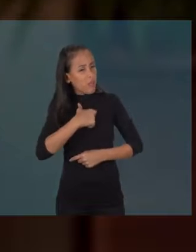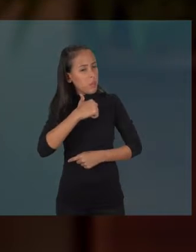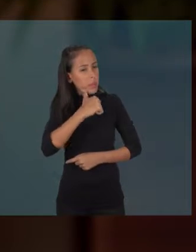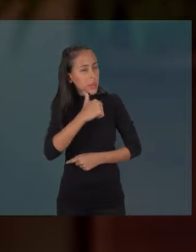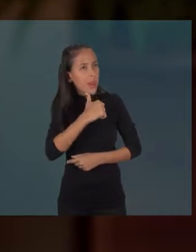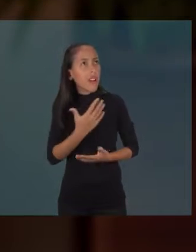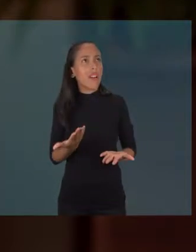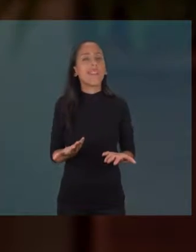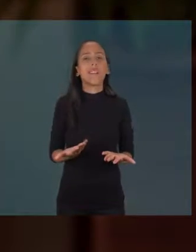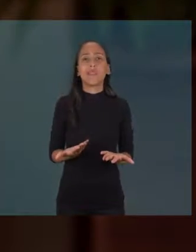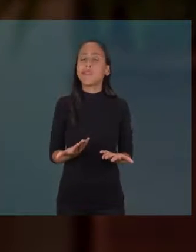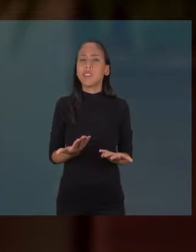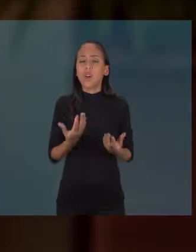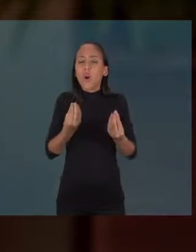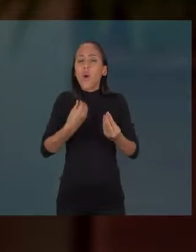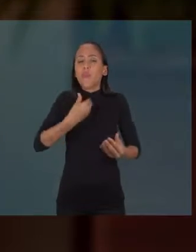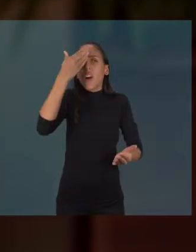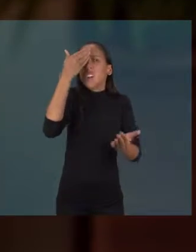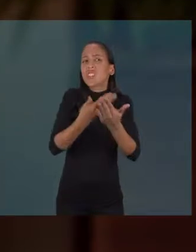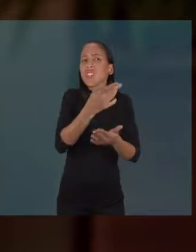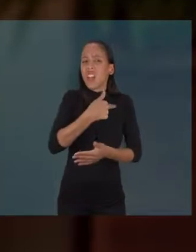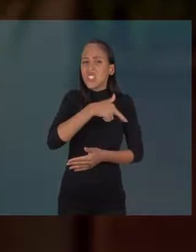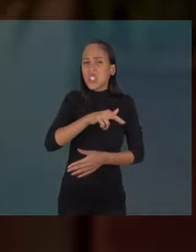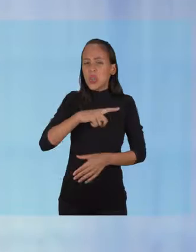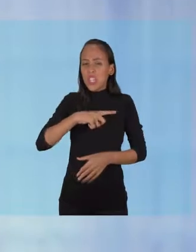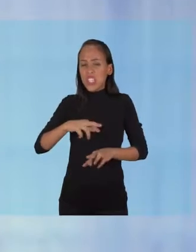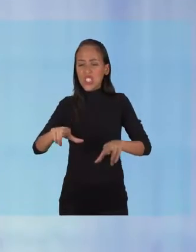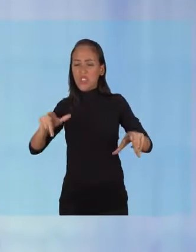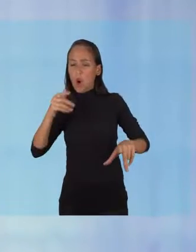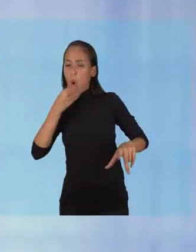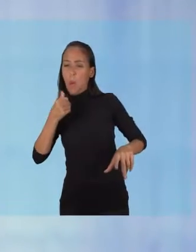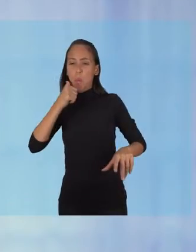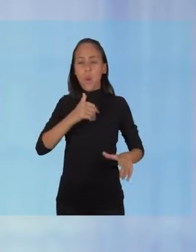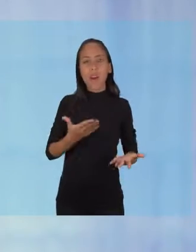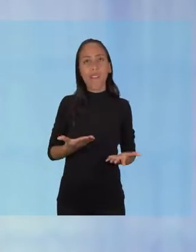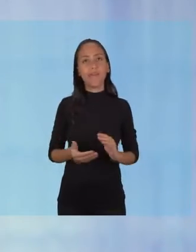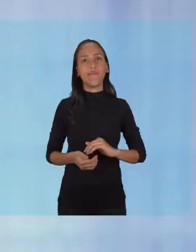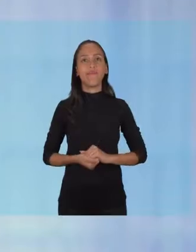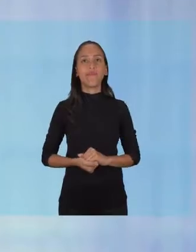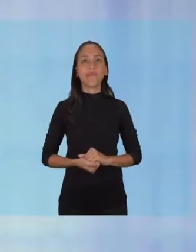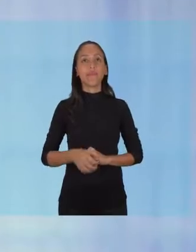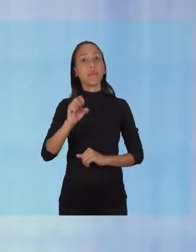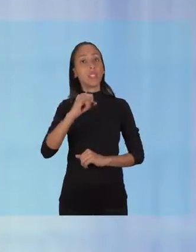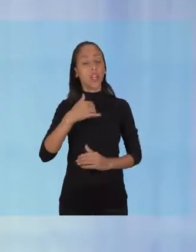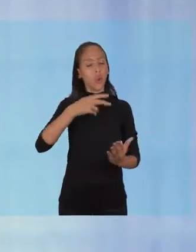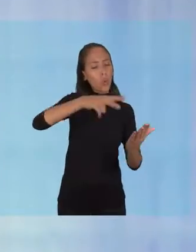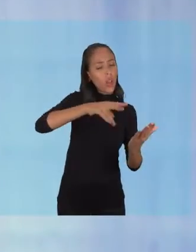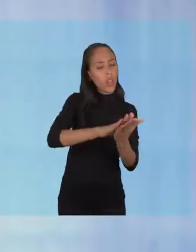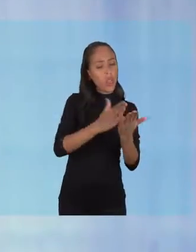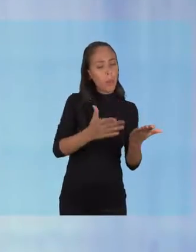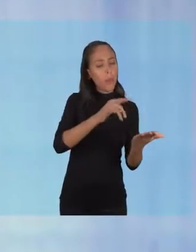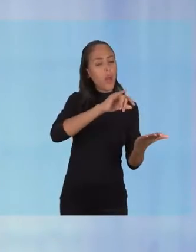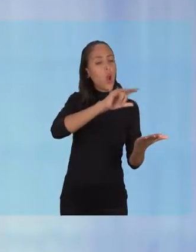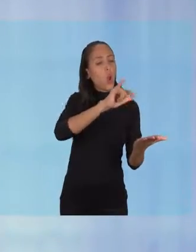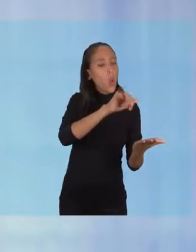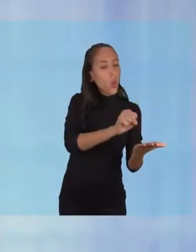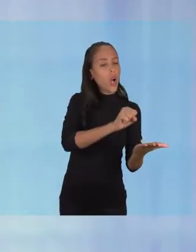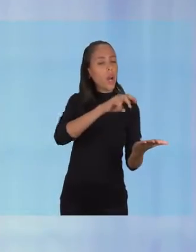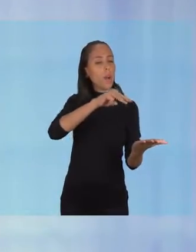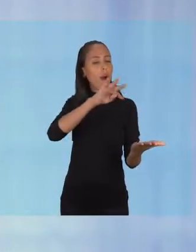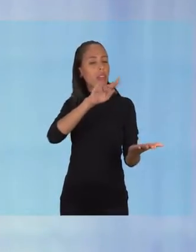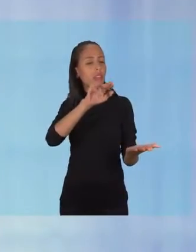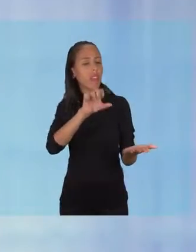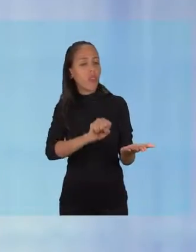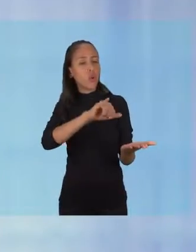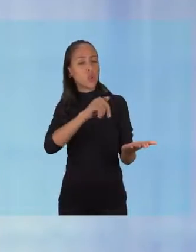eu não poderia acreditar numa religião que faz essa diferença. Se eu entendo que quando Lucas, Mateus e João vai dizer que eu sou